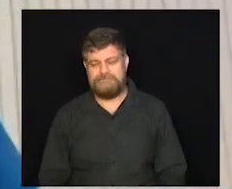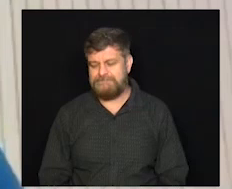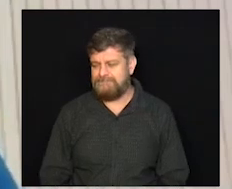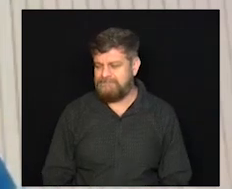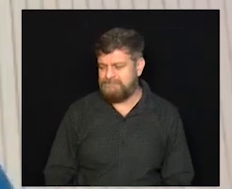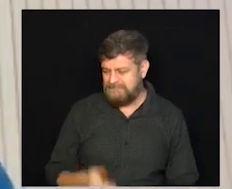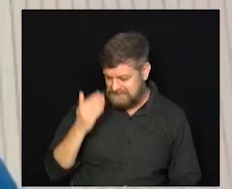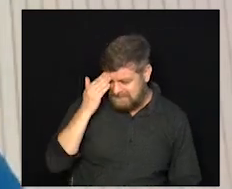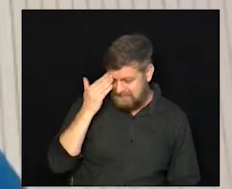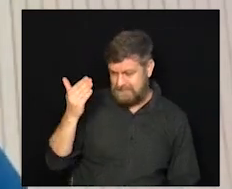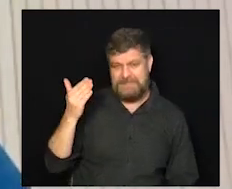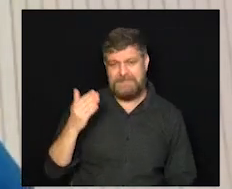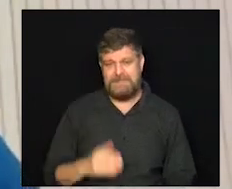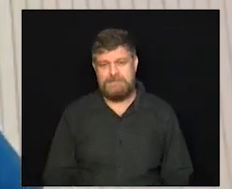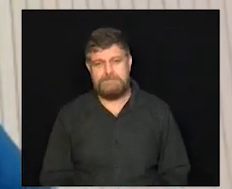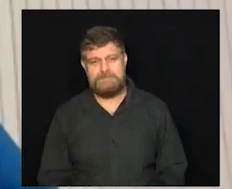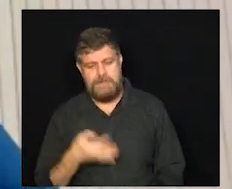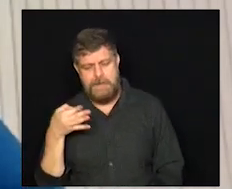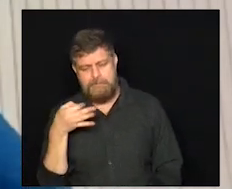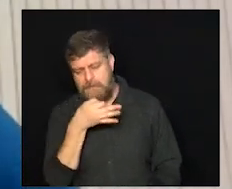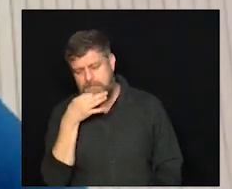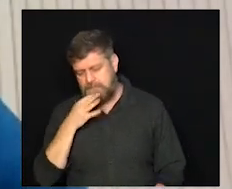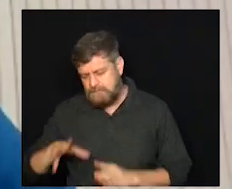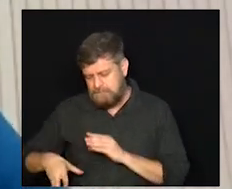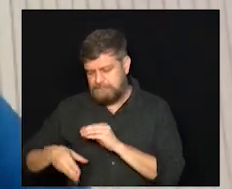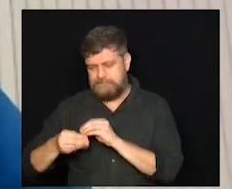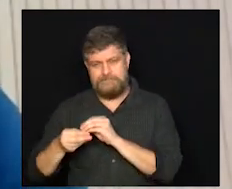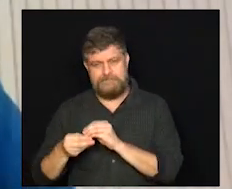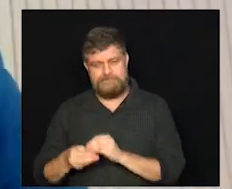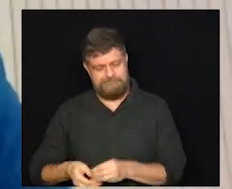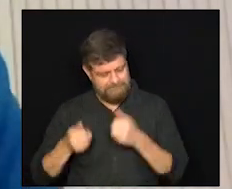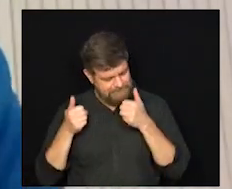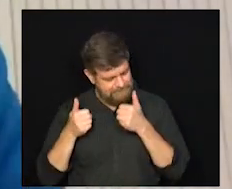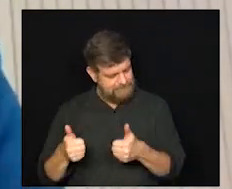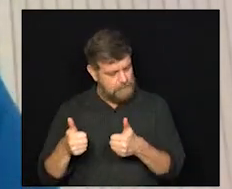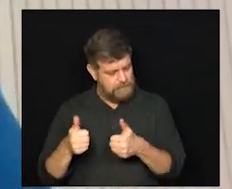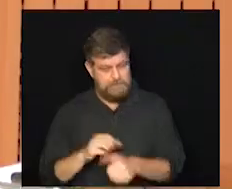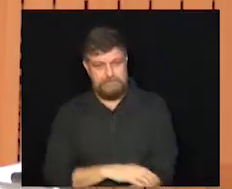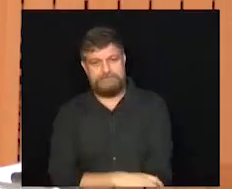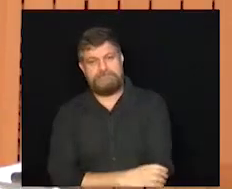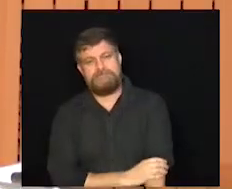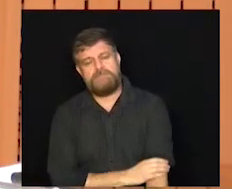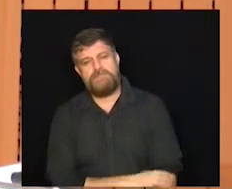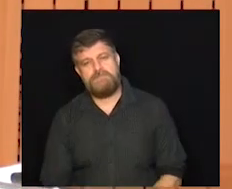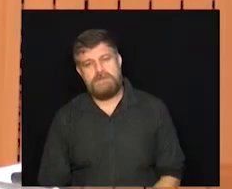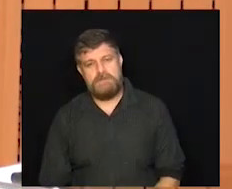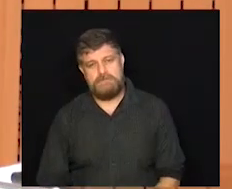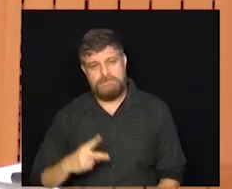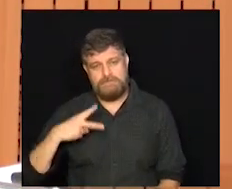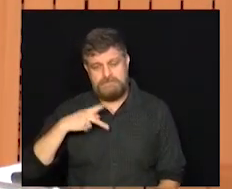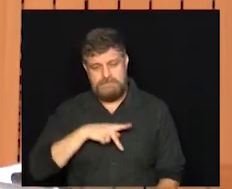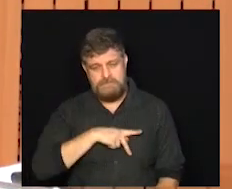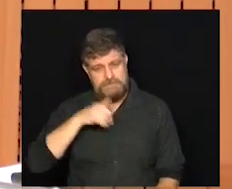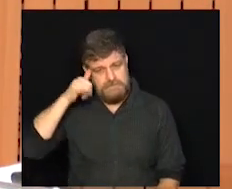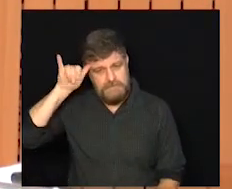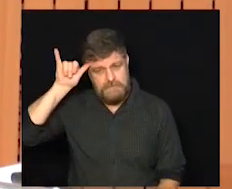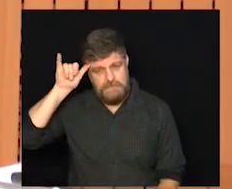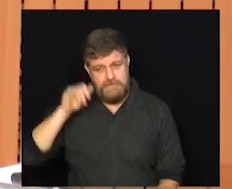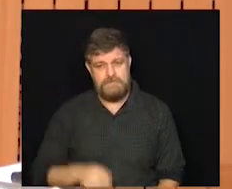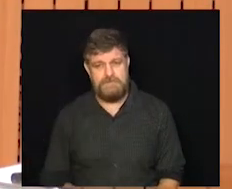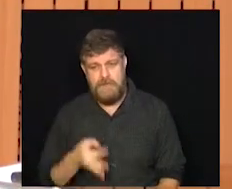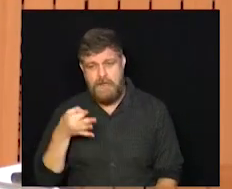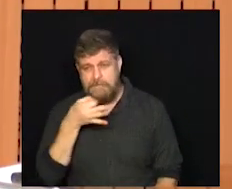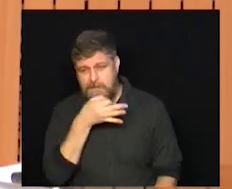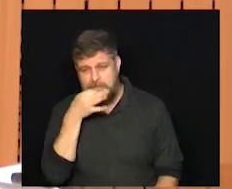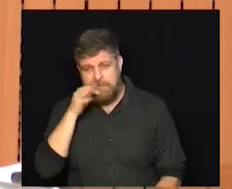Adeci. Bom, suas contribuições, sua mensagem importante. Vereador Paulo Búfalo, a palavra para